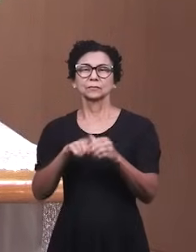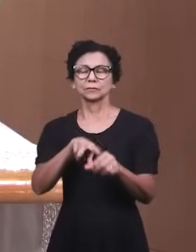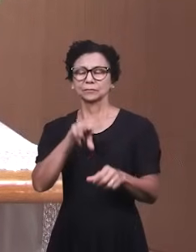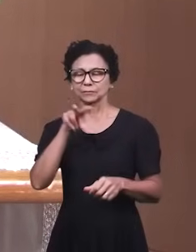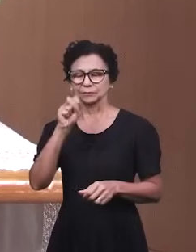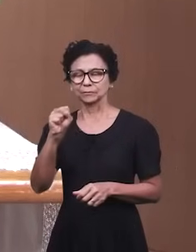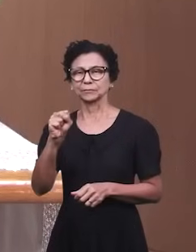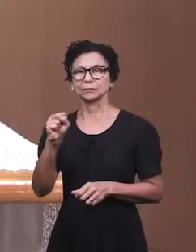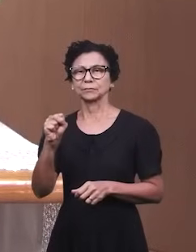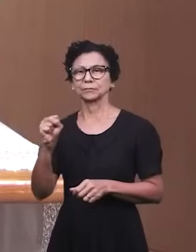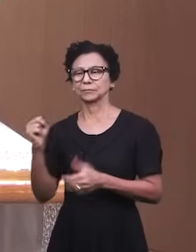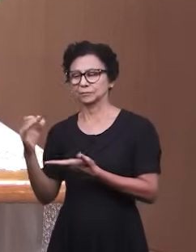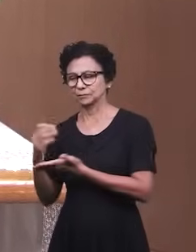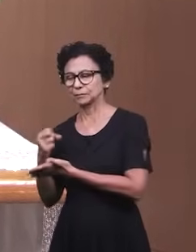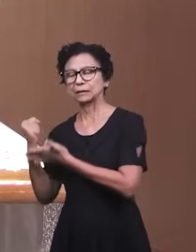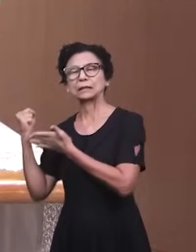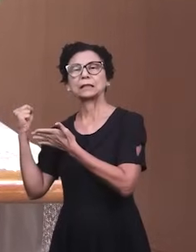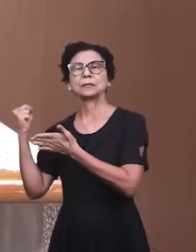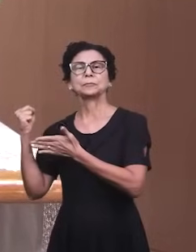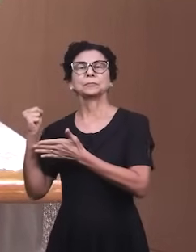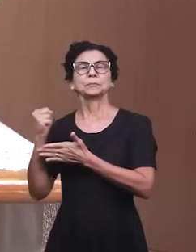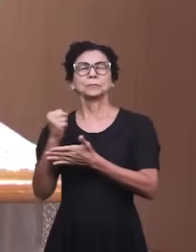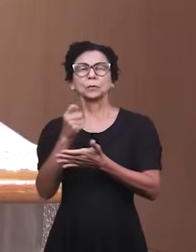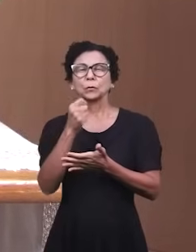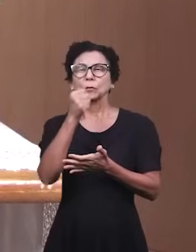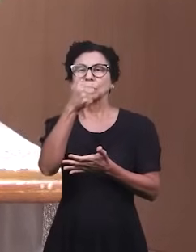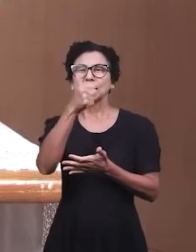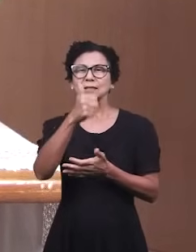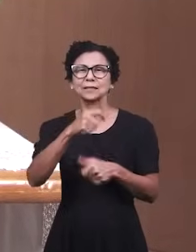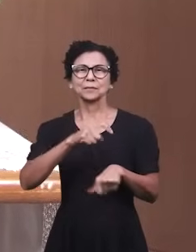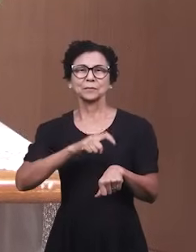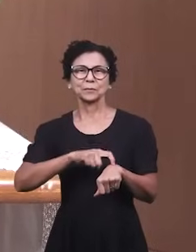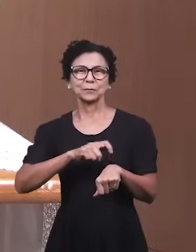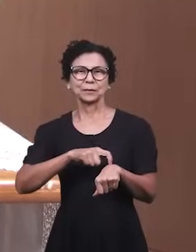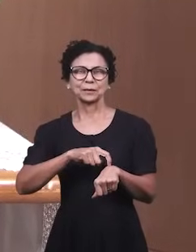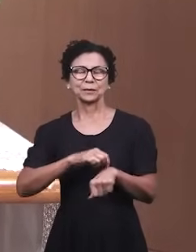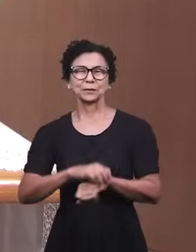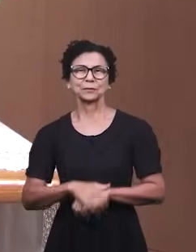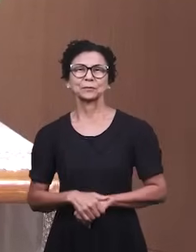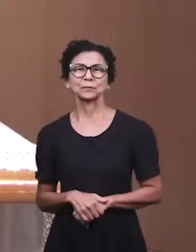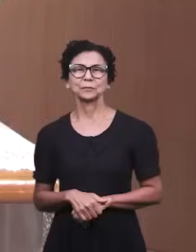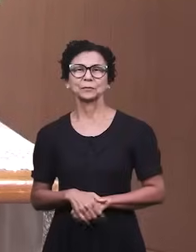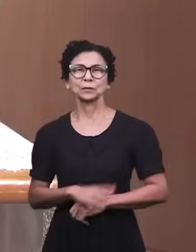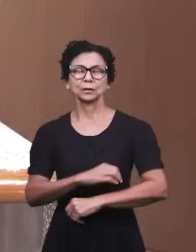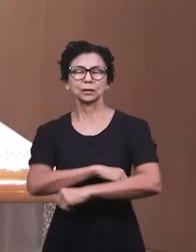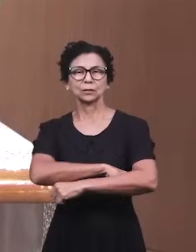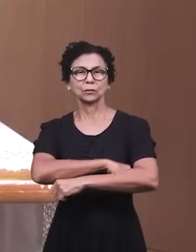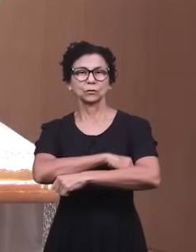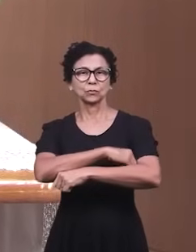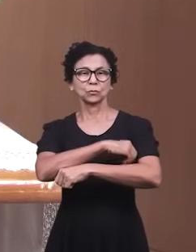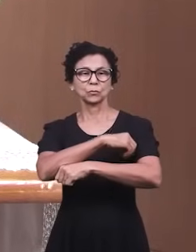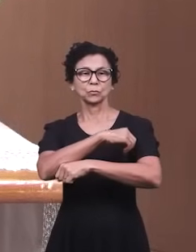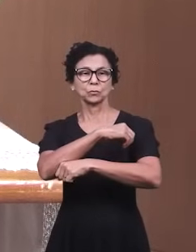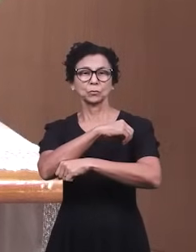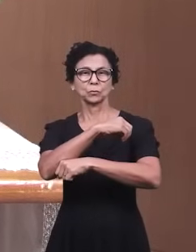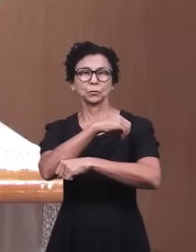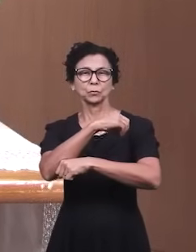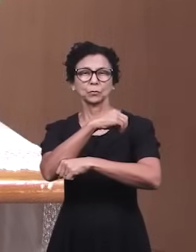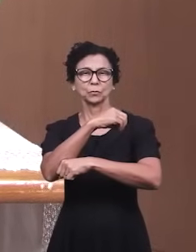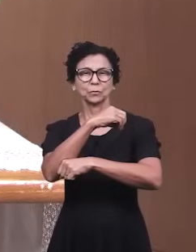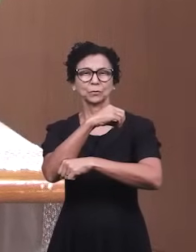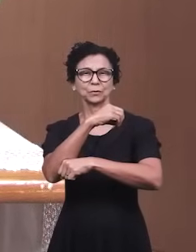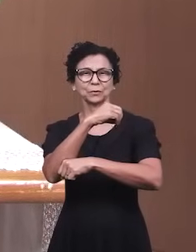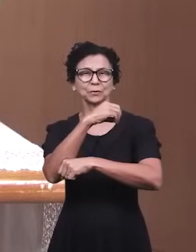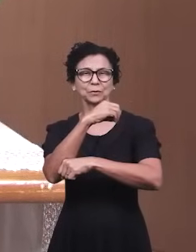Igreja. E sabemos que esse momento está próximo, porque de dia, ao surgir o novo dia